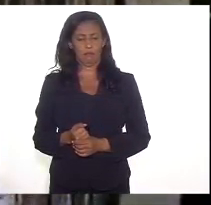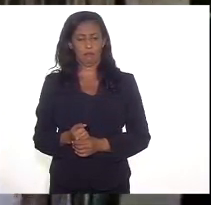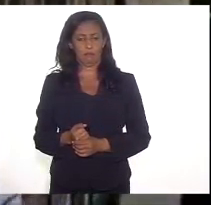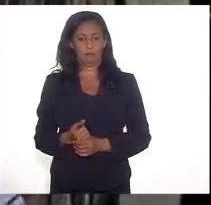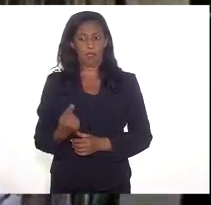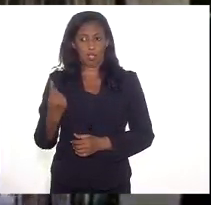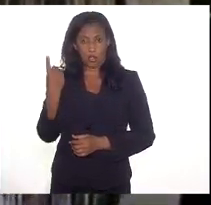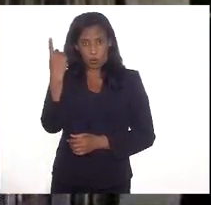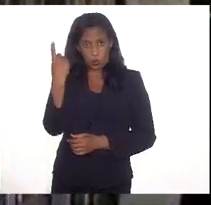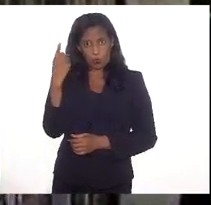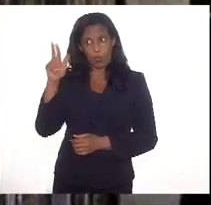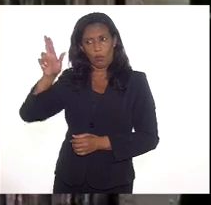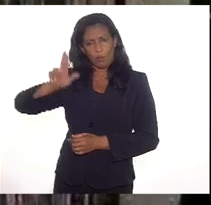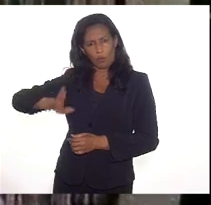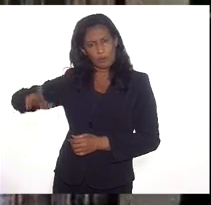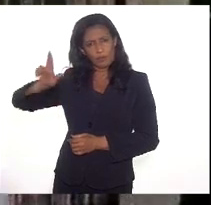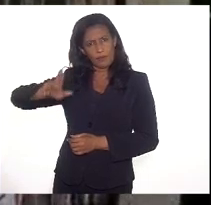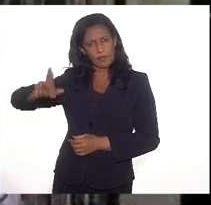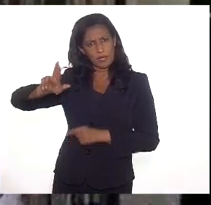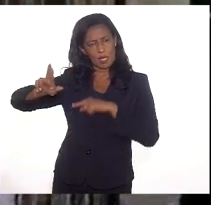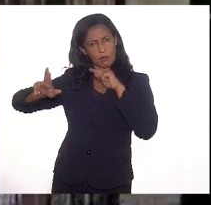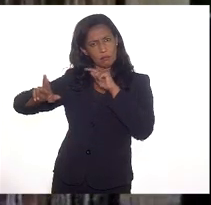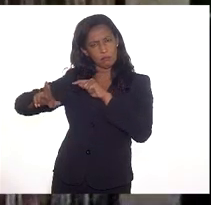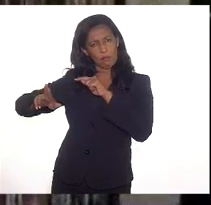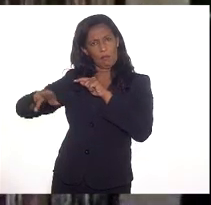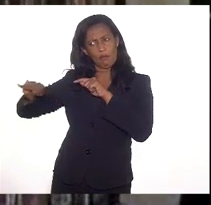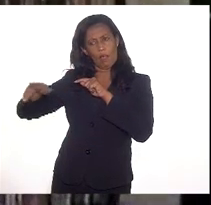uma universidade na região